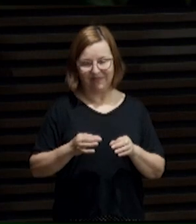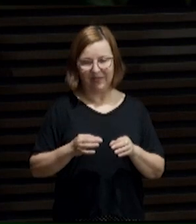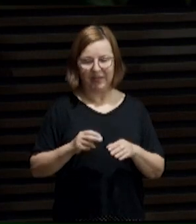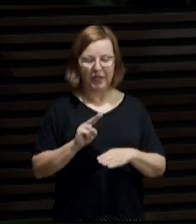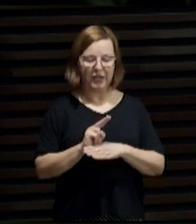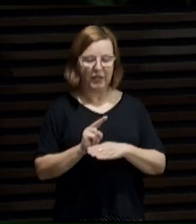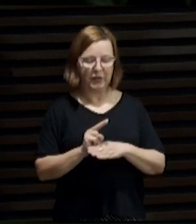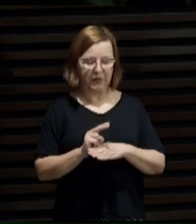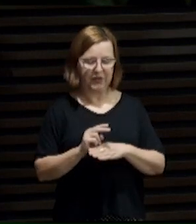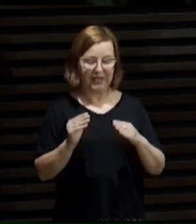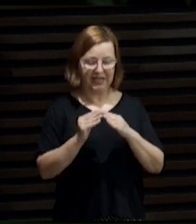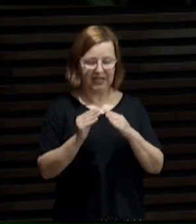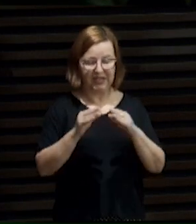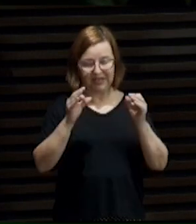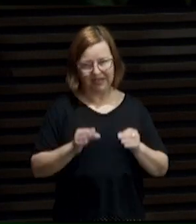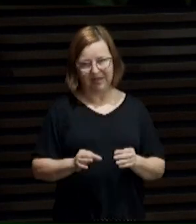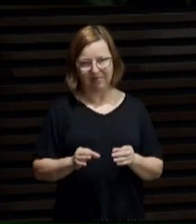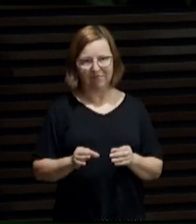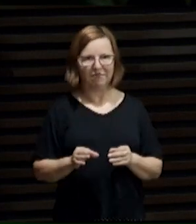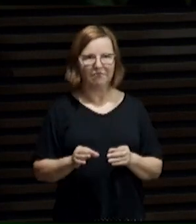Onde está essa mulher? Em casa.